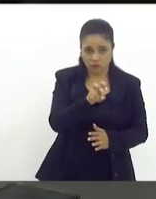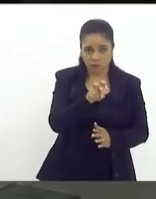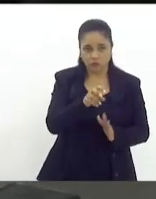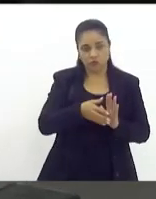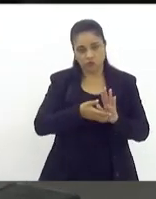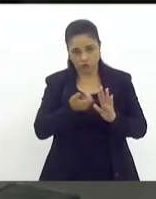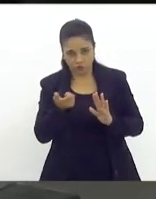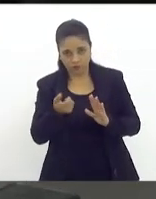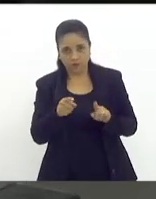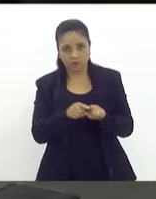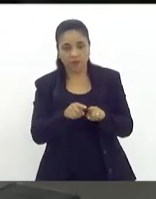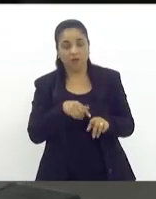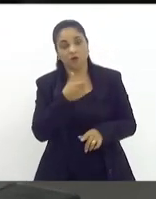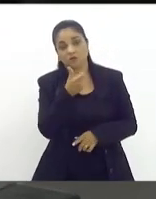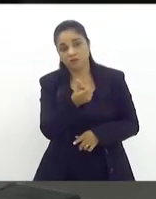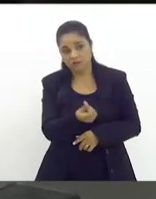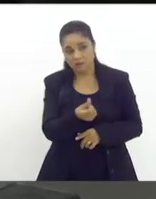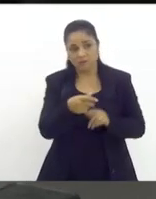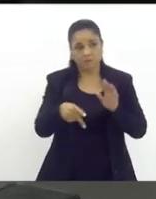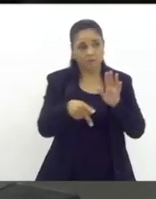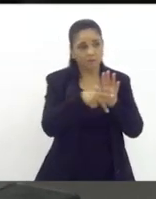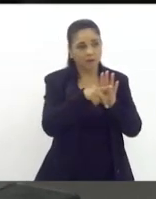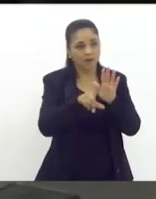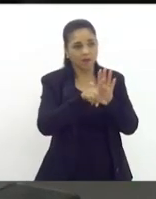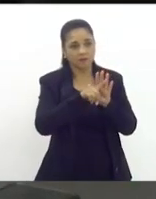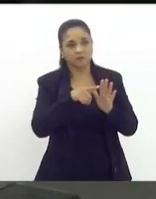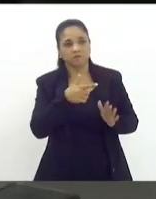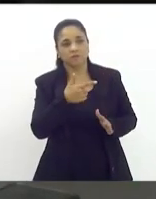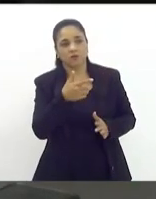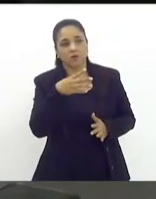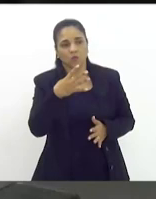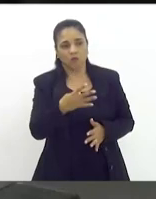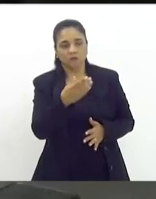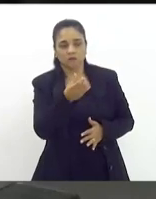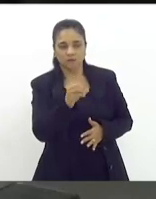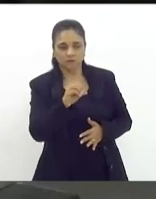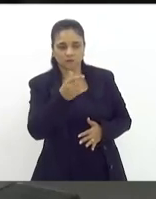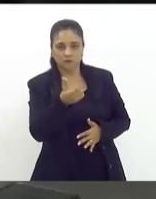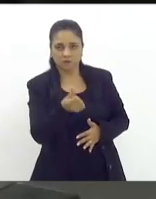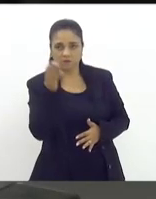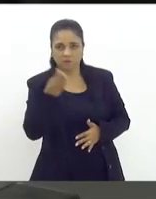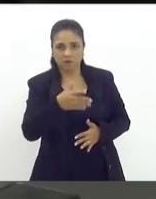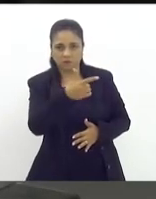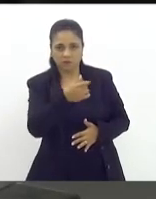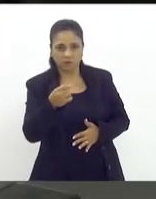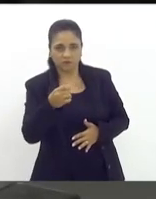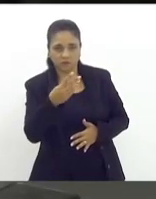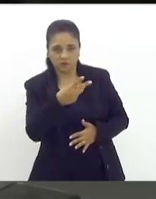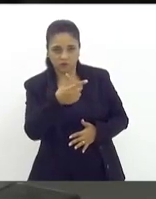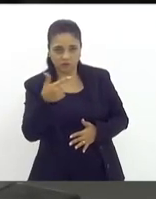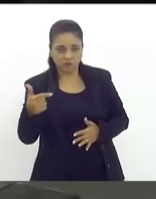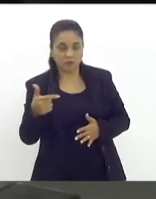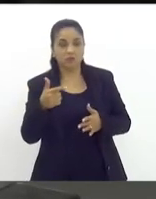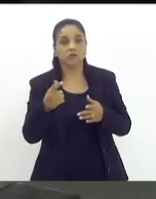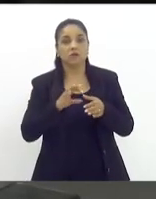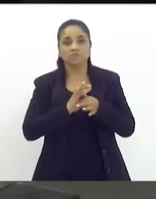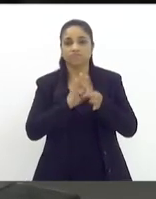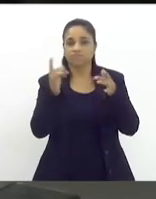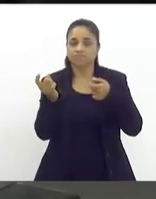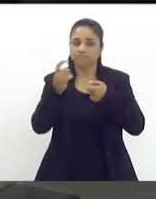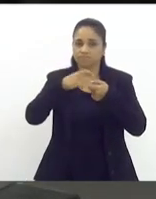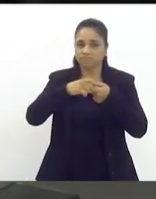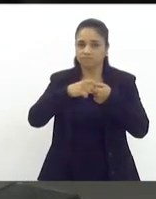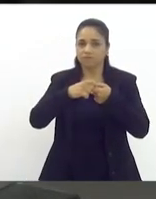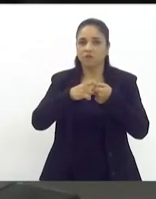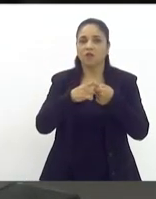6. É o PL 406 de 23, de autoria do deputado Rosenberg Reis, que prevê a concessão de incentivos